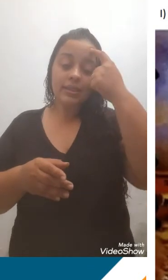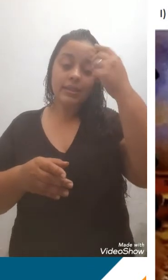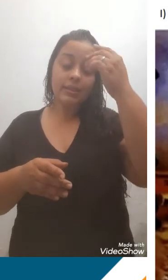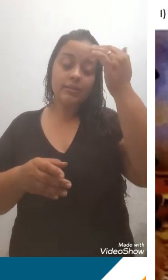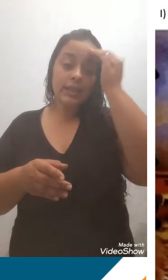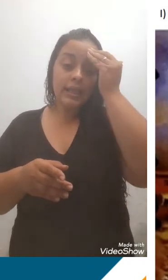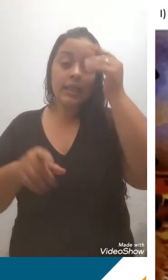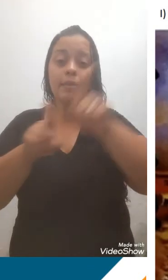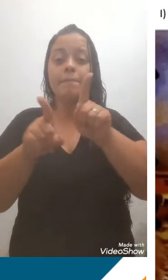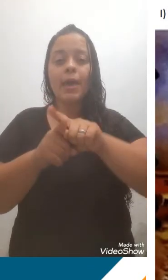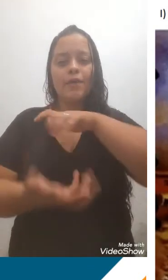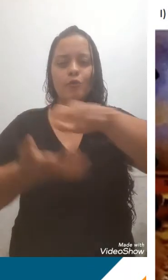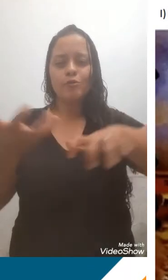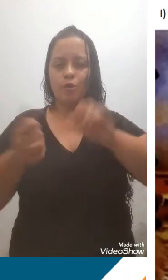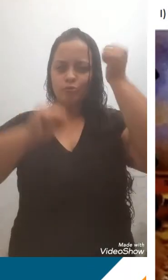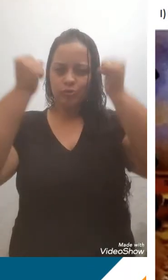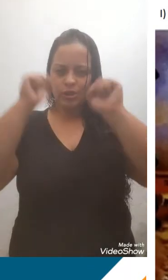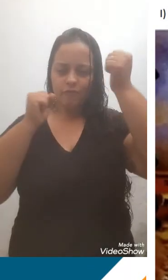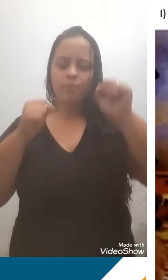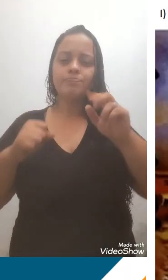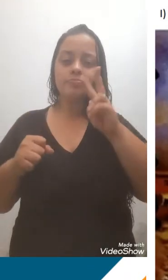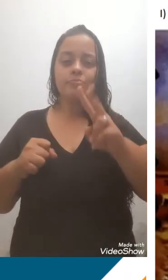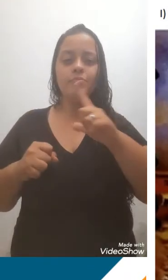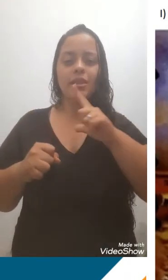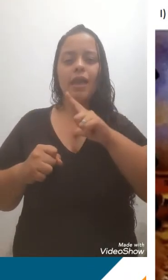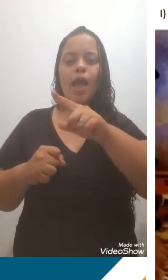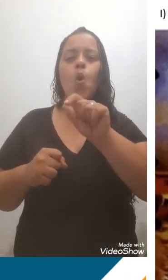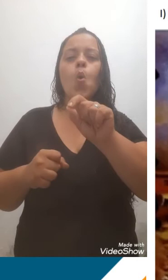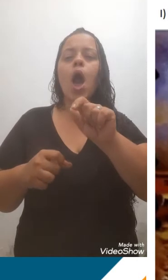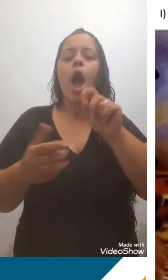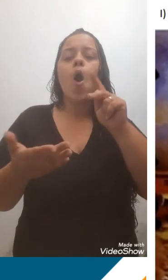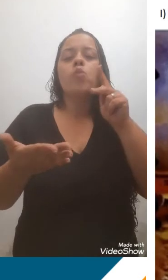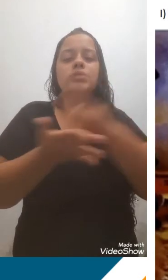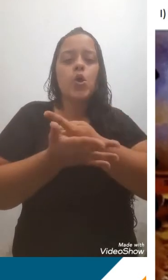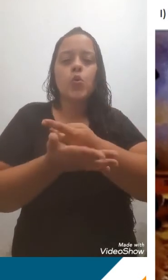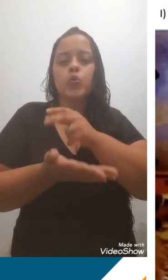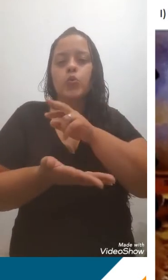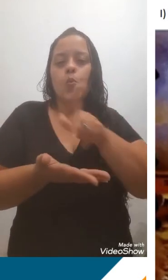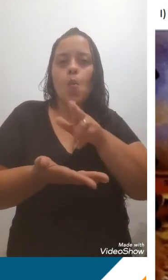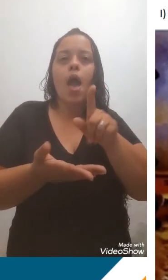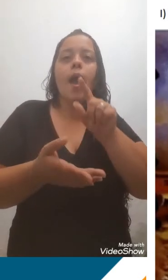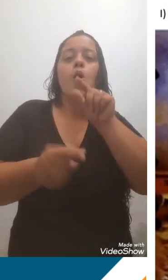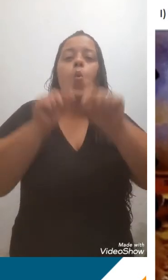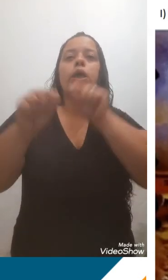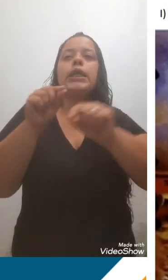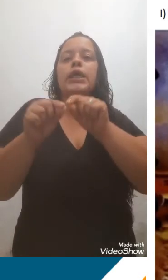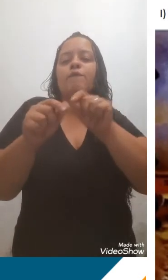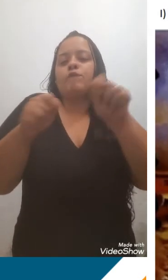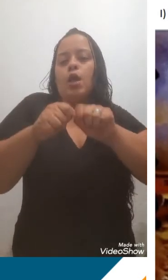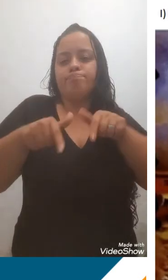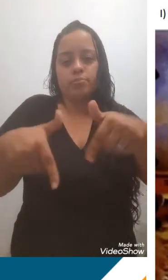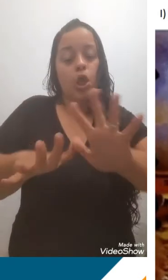Revolução Industrial é trabalhar com vocês aqui do ponto de vista das suas consequências e não das suas causas, tá? Então, a